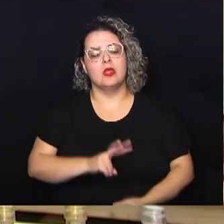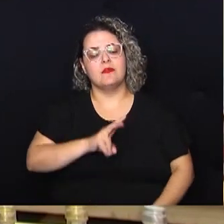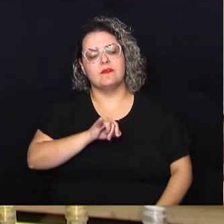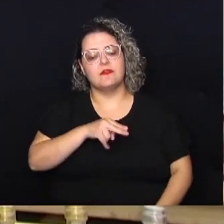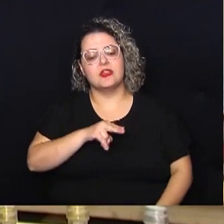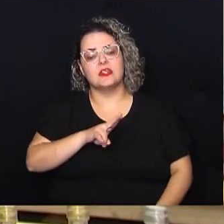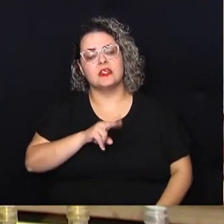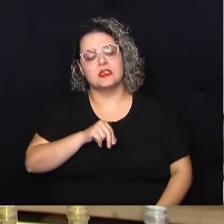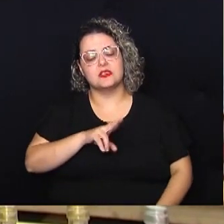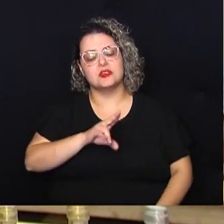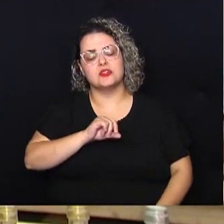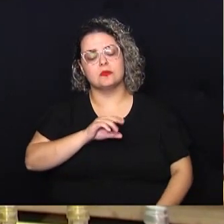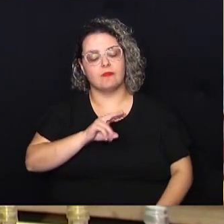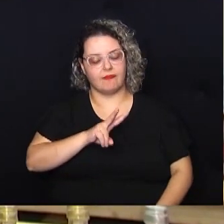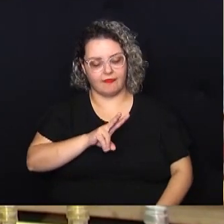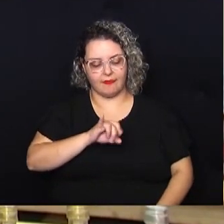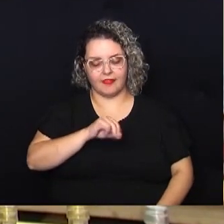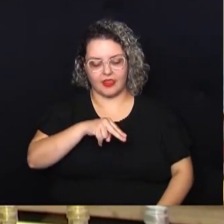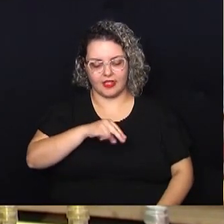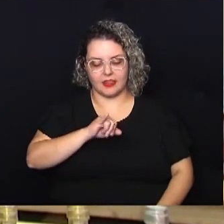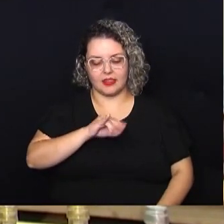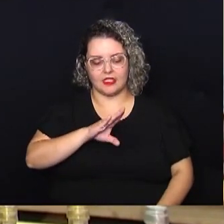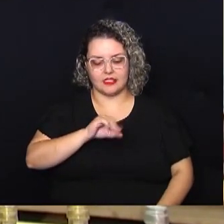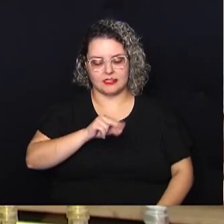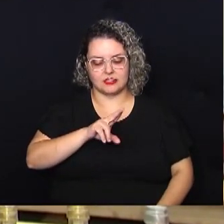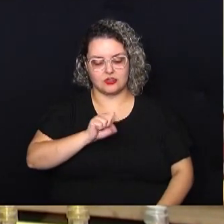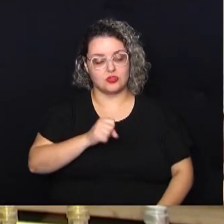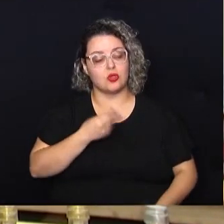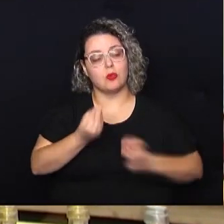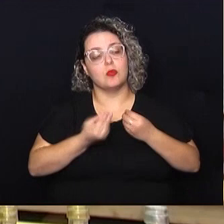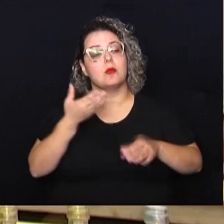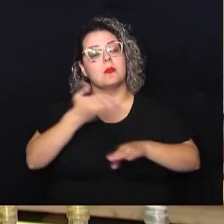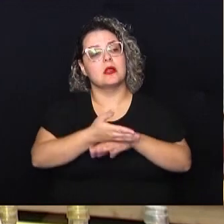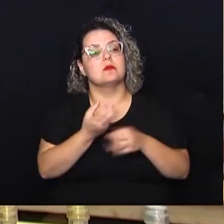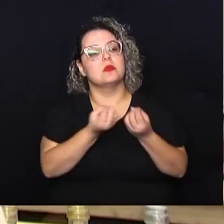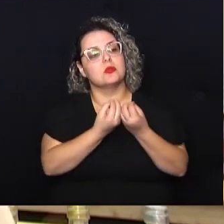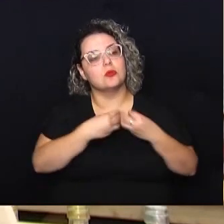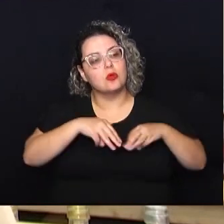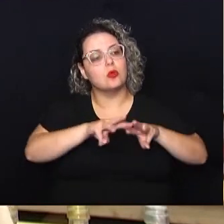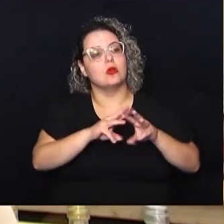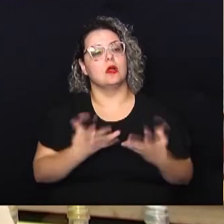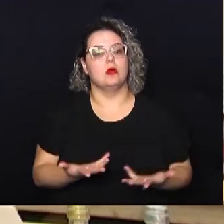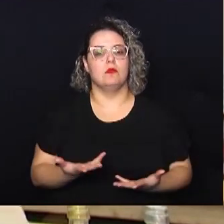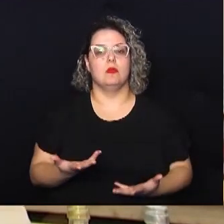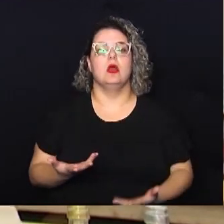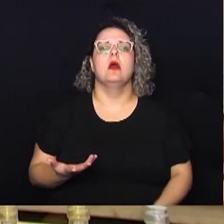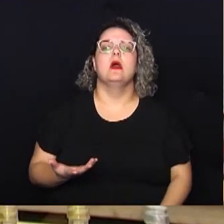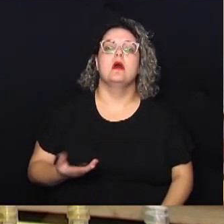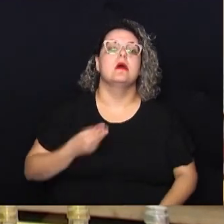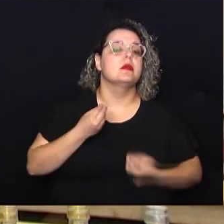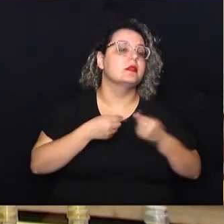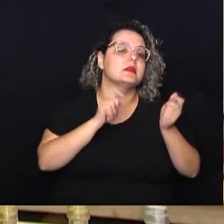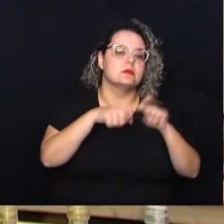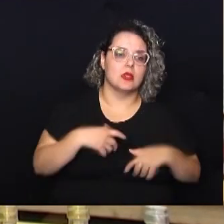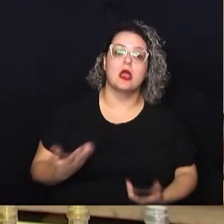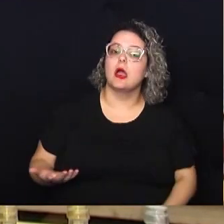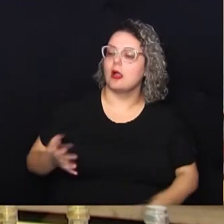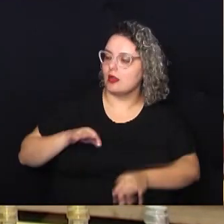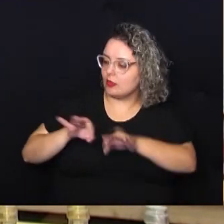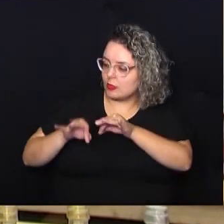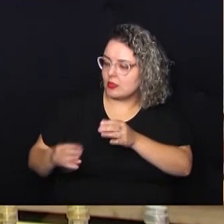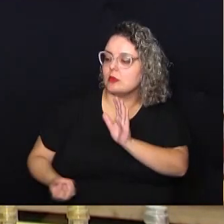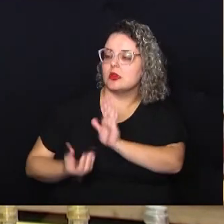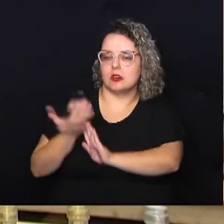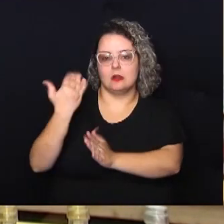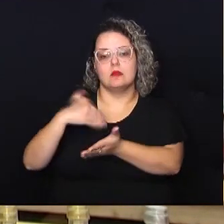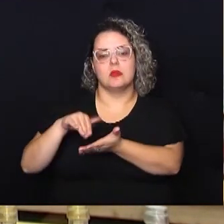para você estar participando desse workshop, dessa capacitação? O projeto Rotas Gastronômica, criado pela Secretaria de